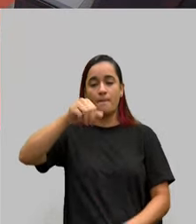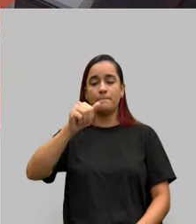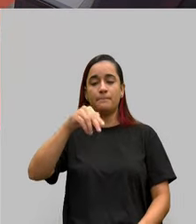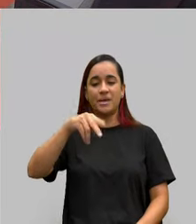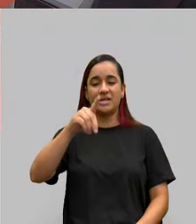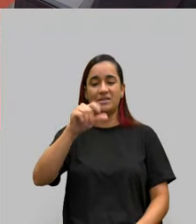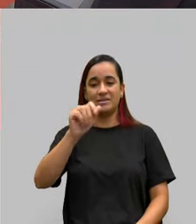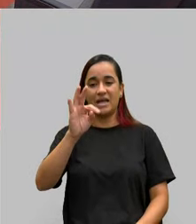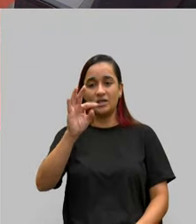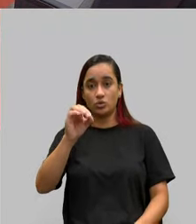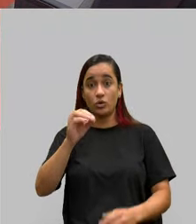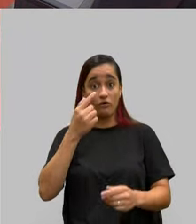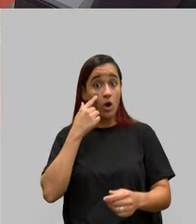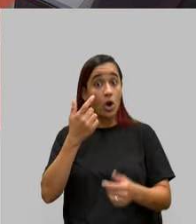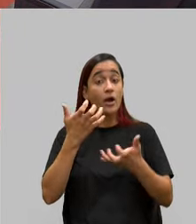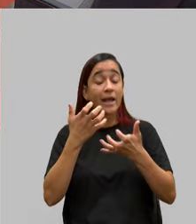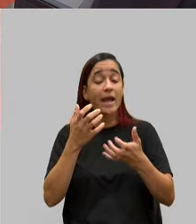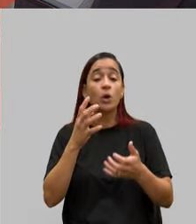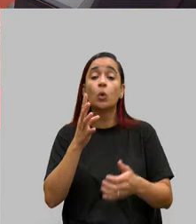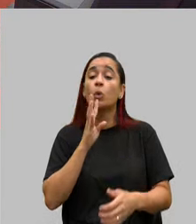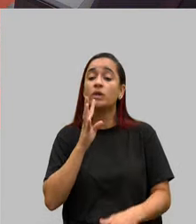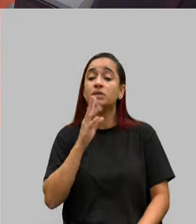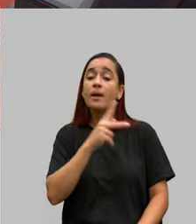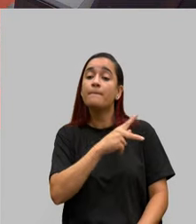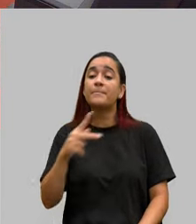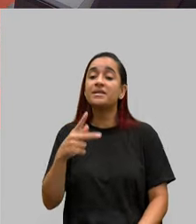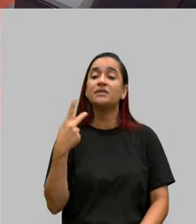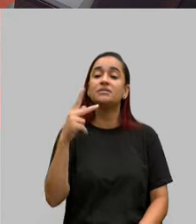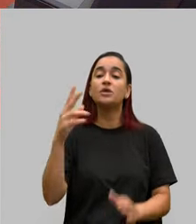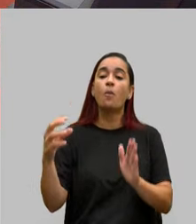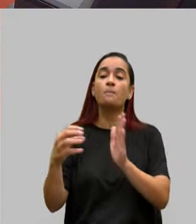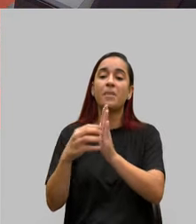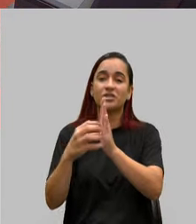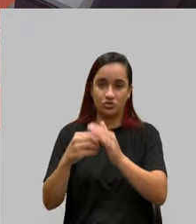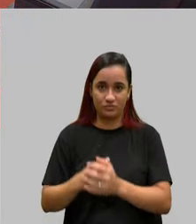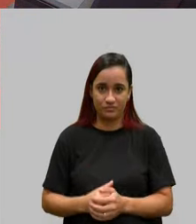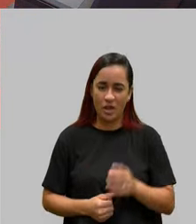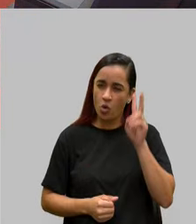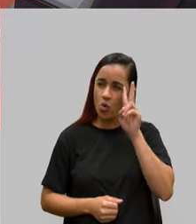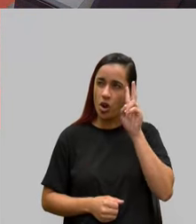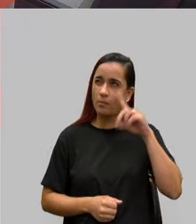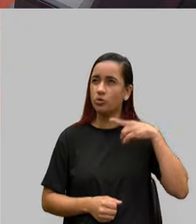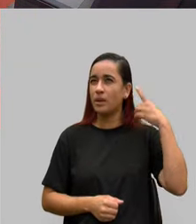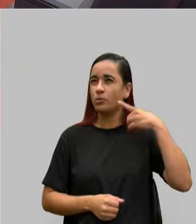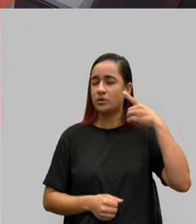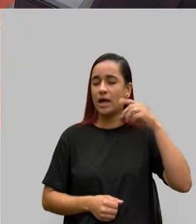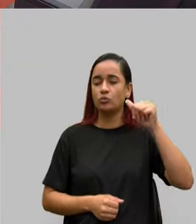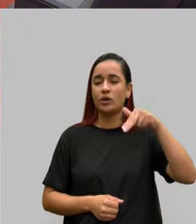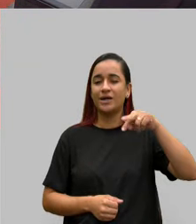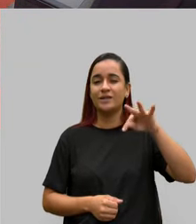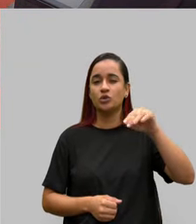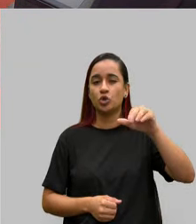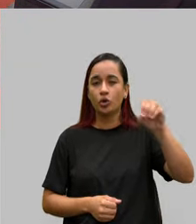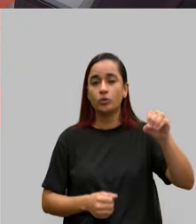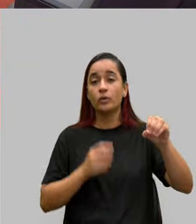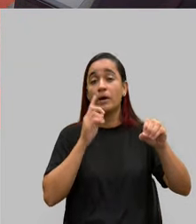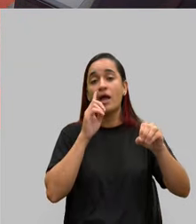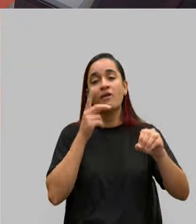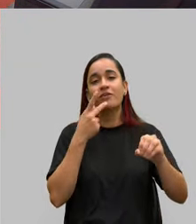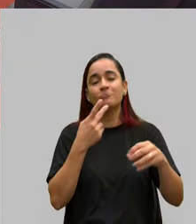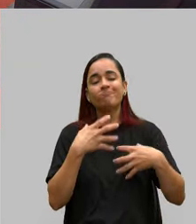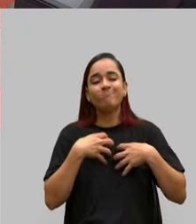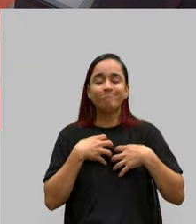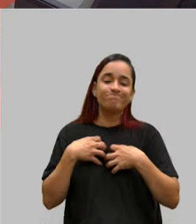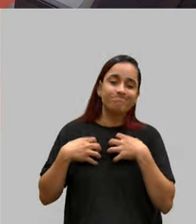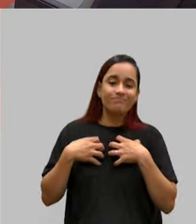Olha eu quero conhecer o presidente do seu partido E aí o deputado na época o Antônio Jorge sensibilizado pela